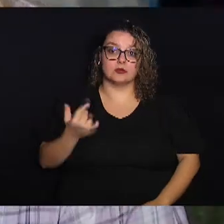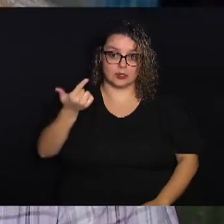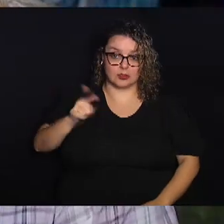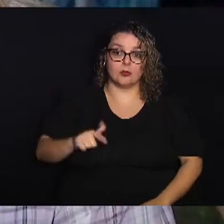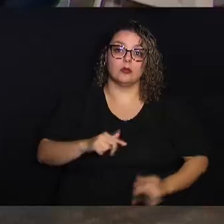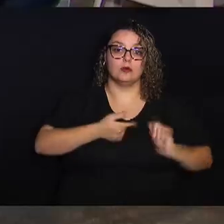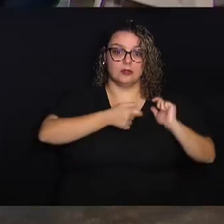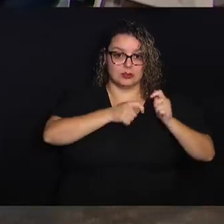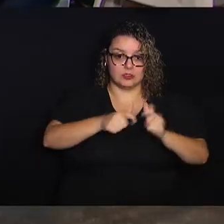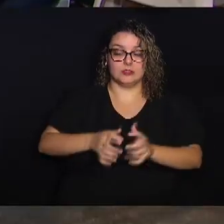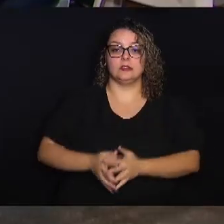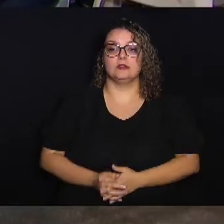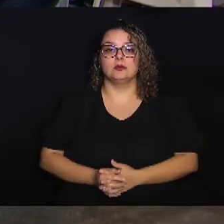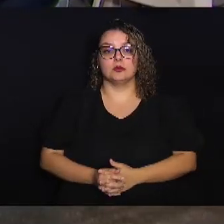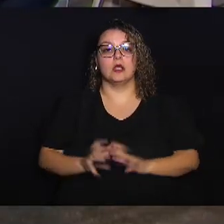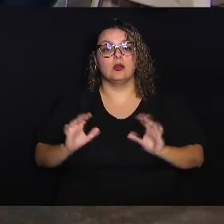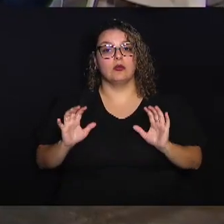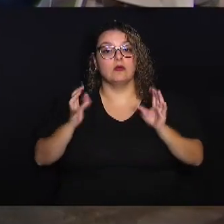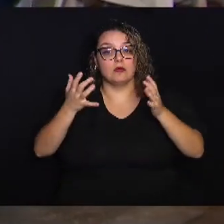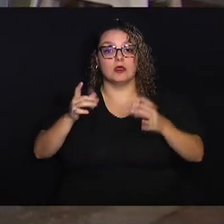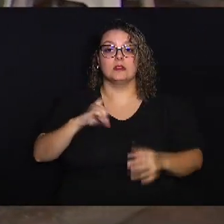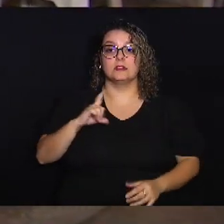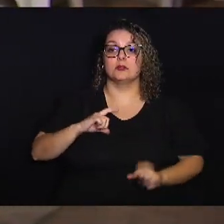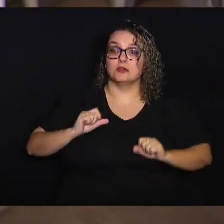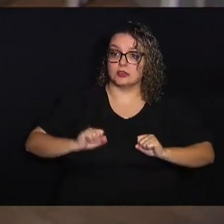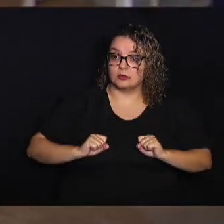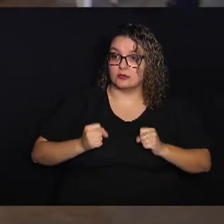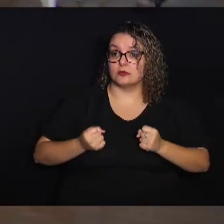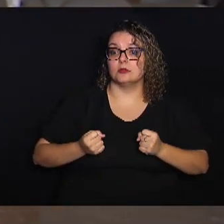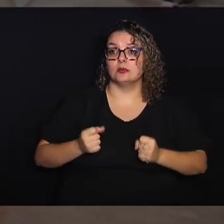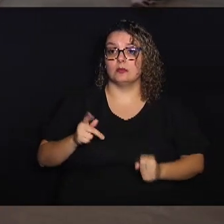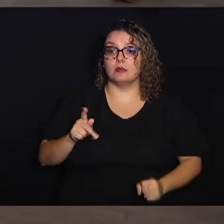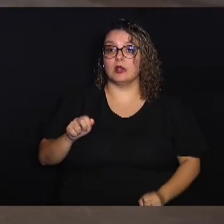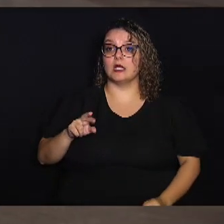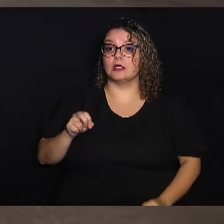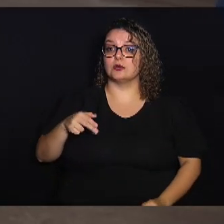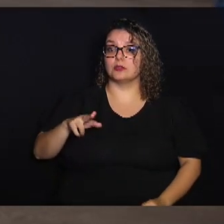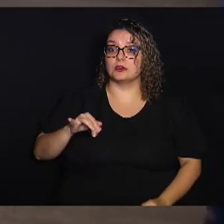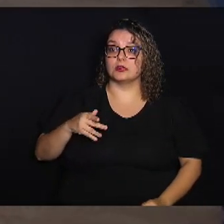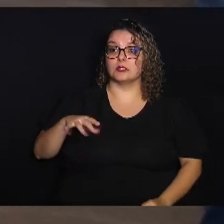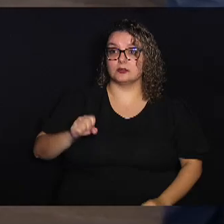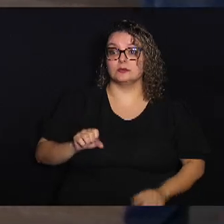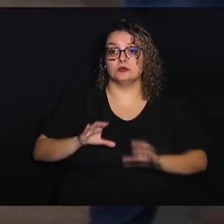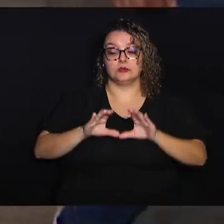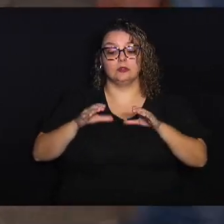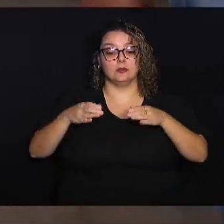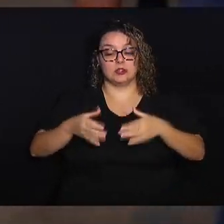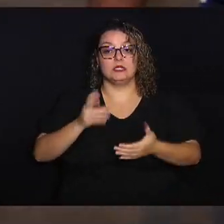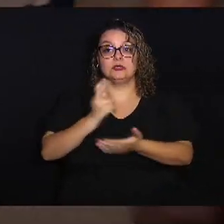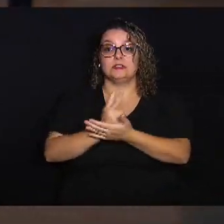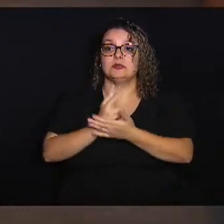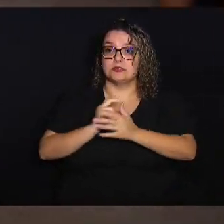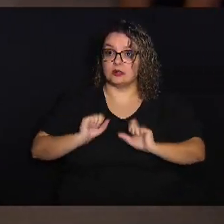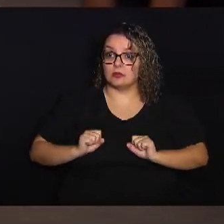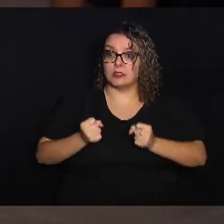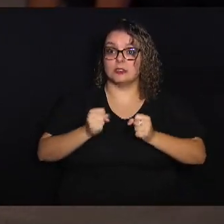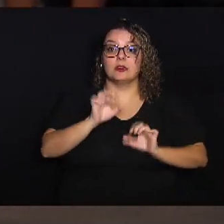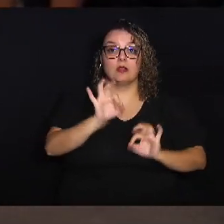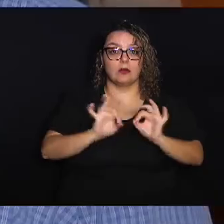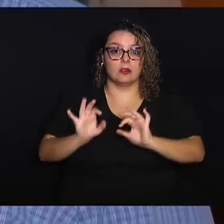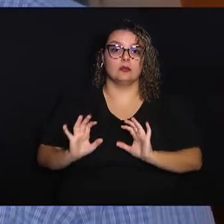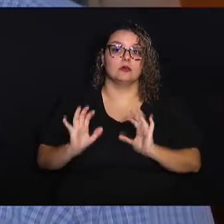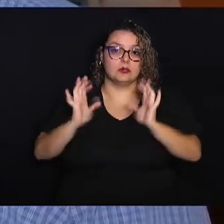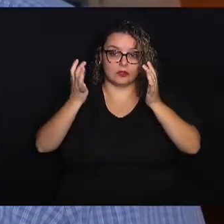com essa tradição. A festa conta com a dedicação dos paroquianos da comunidade, que sempre se empenham na organização do